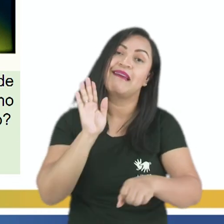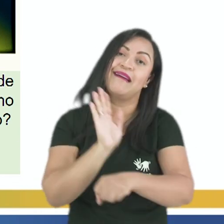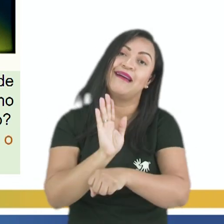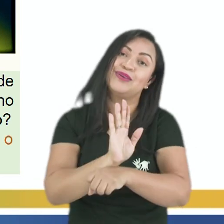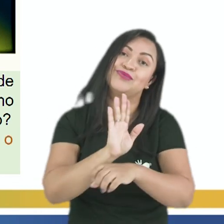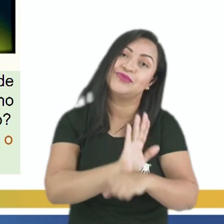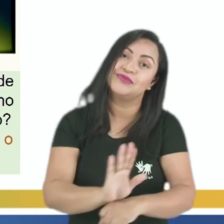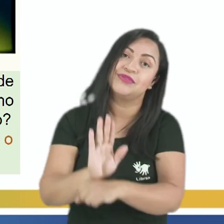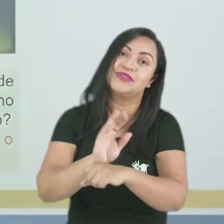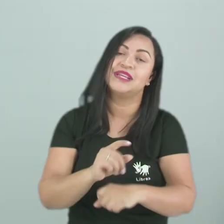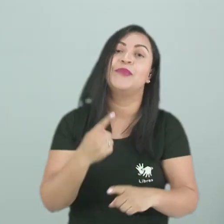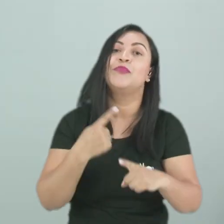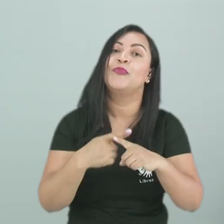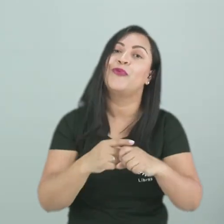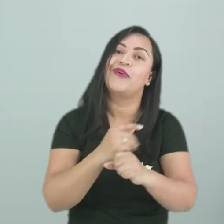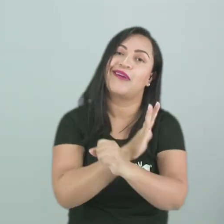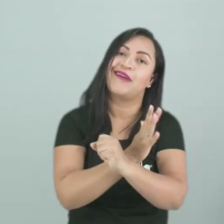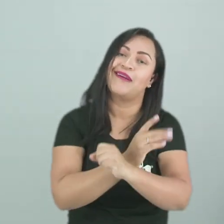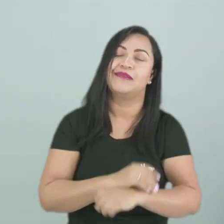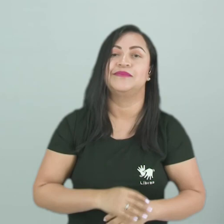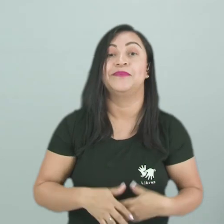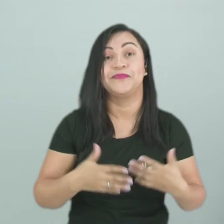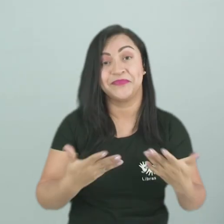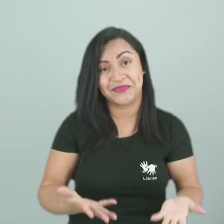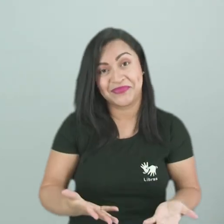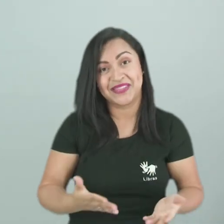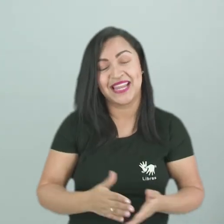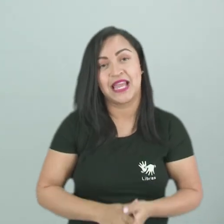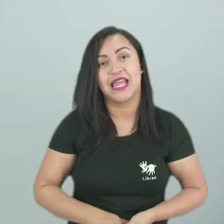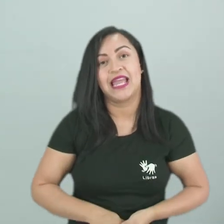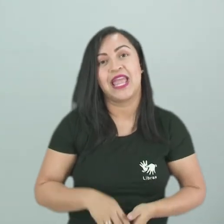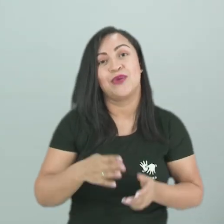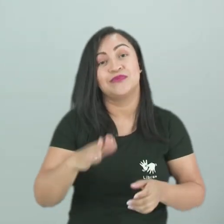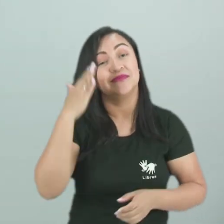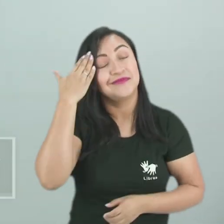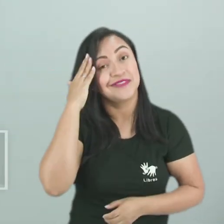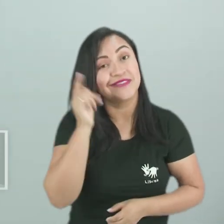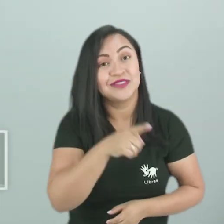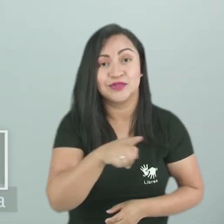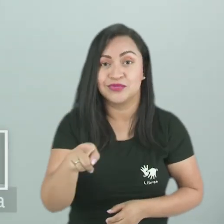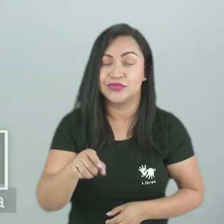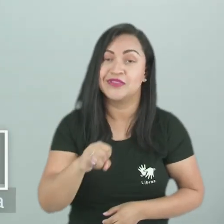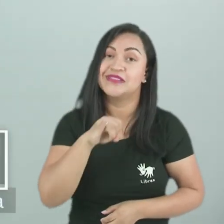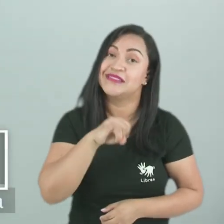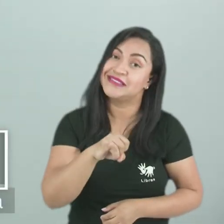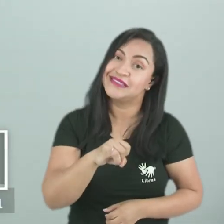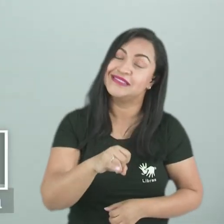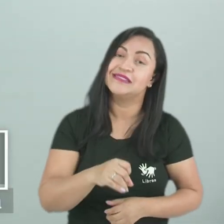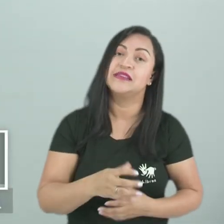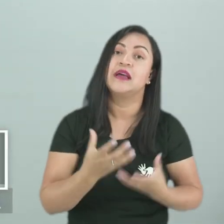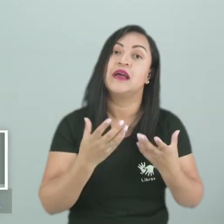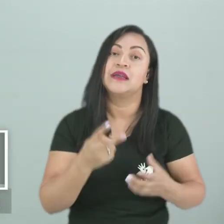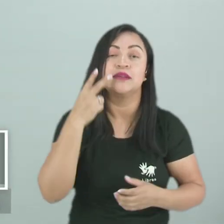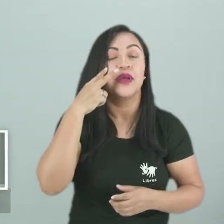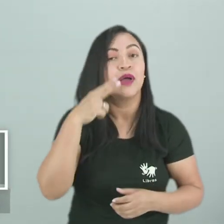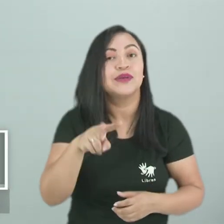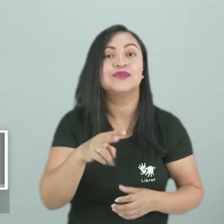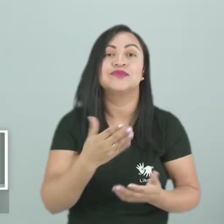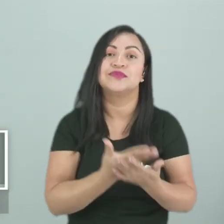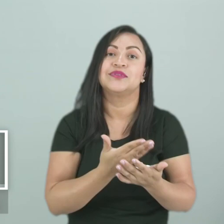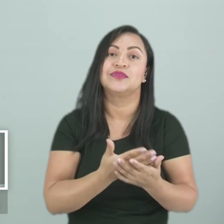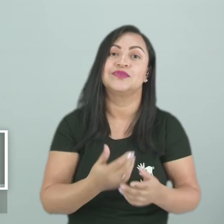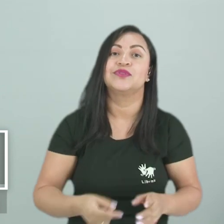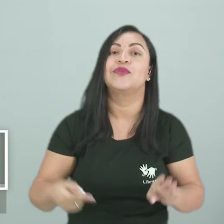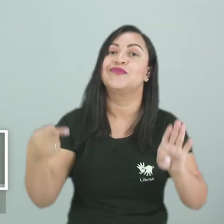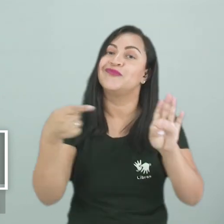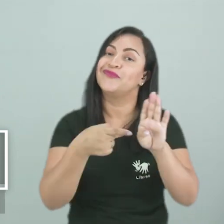é ácido, tá? Bom, pessoal, espero que vocês tenham compreendido. Se vocês quiserem assistir novamente essa aula, vocês podem